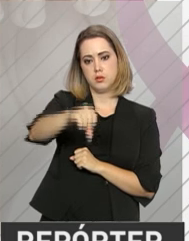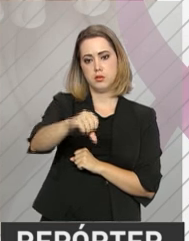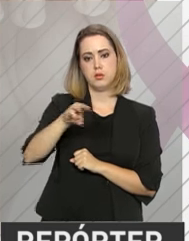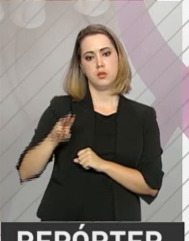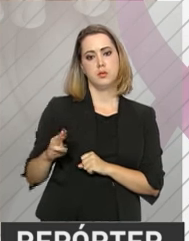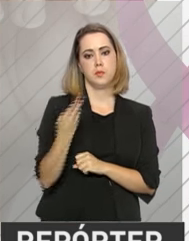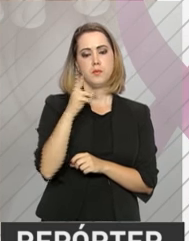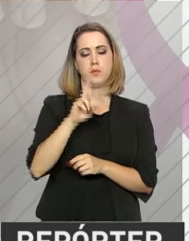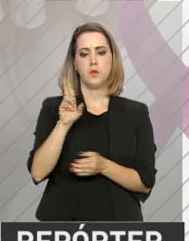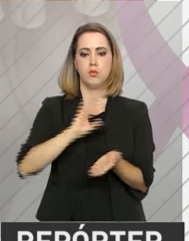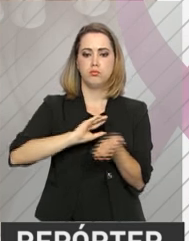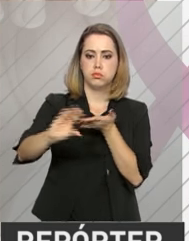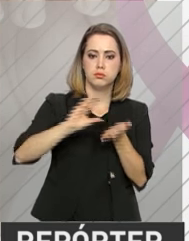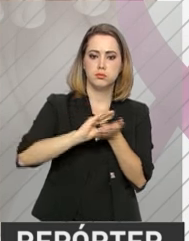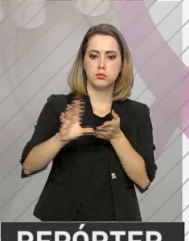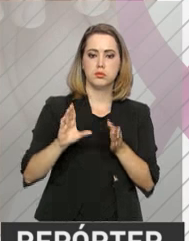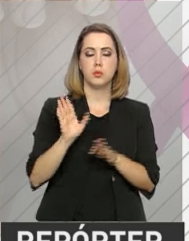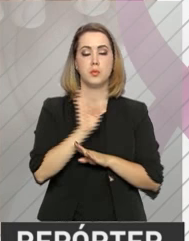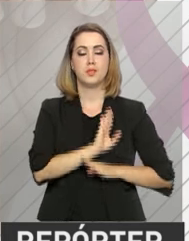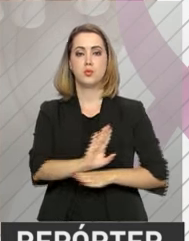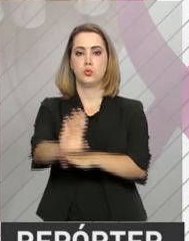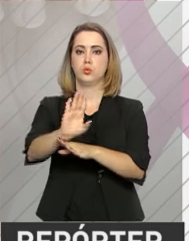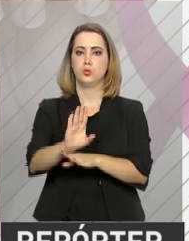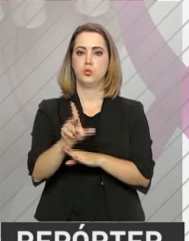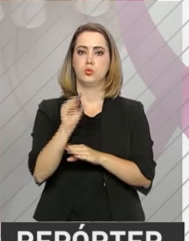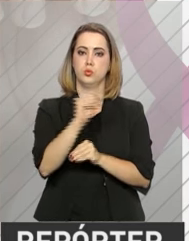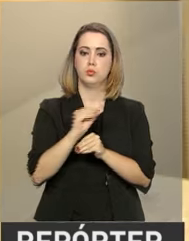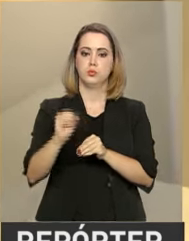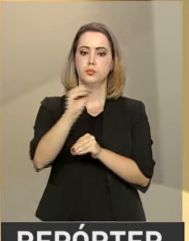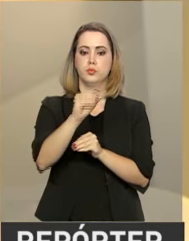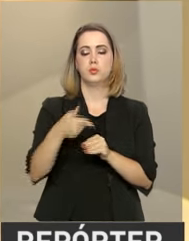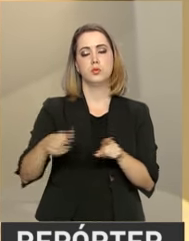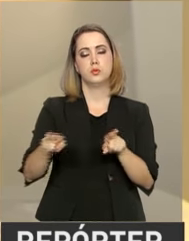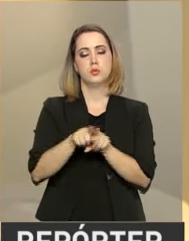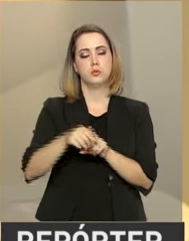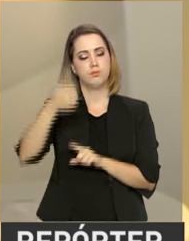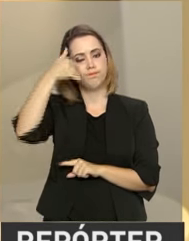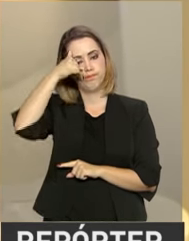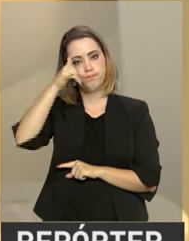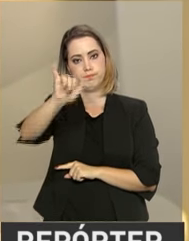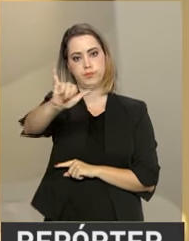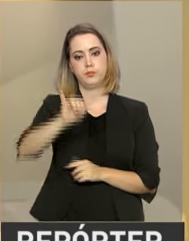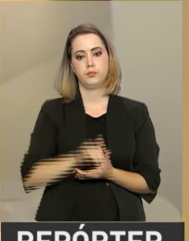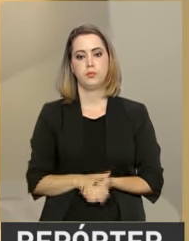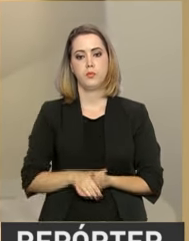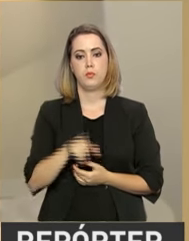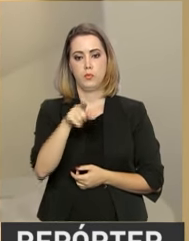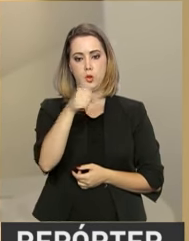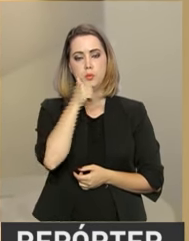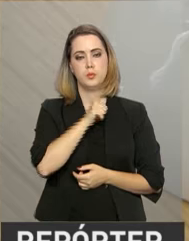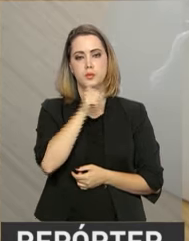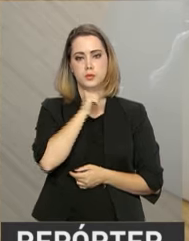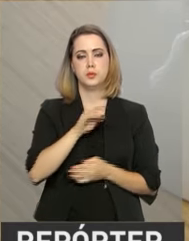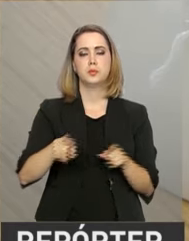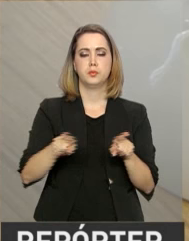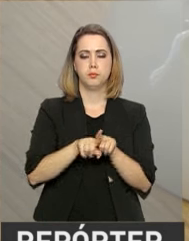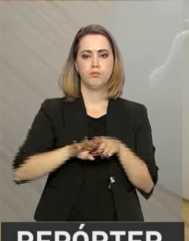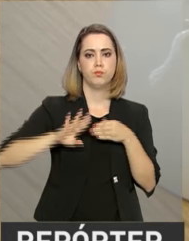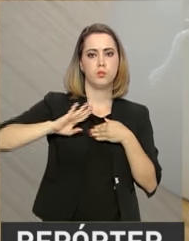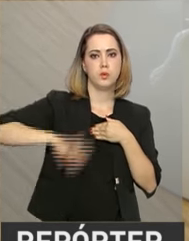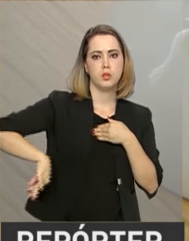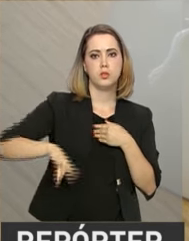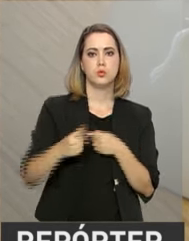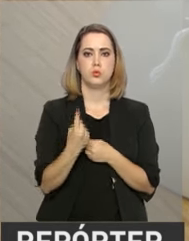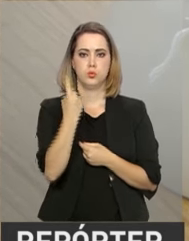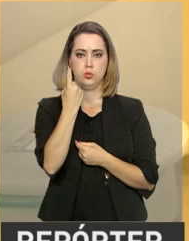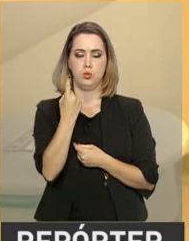câncer de mama e 195 milhões em prevenção marlee também retirou um dos seios Demorou 10 anos para